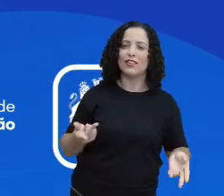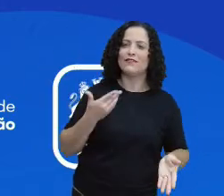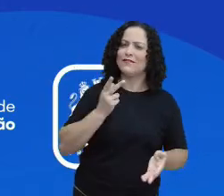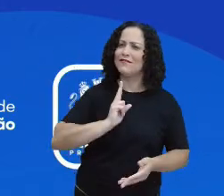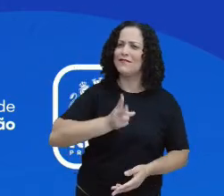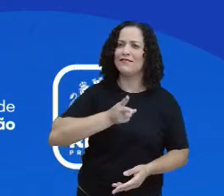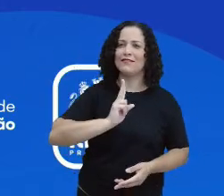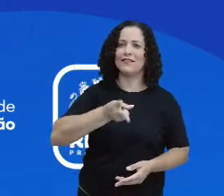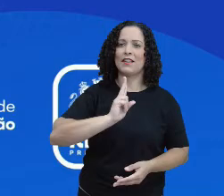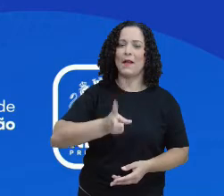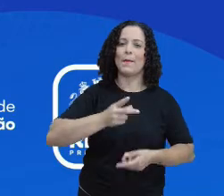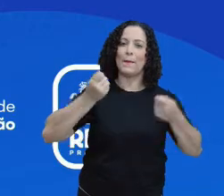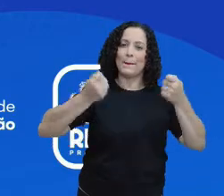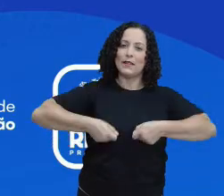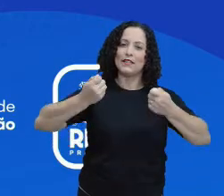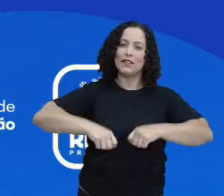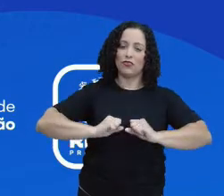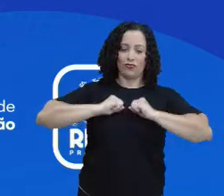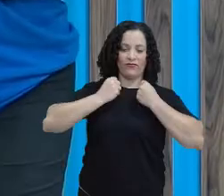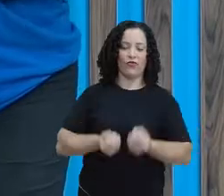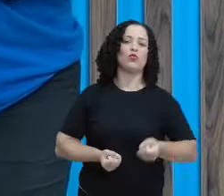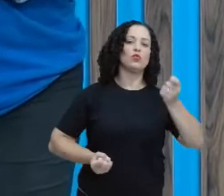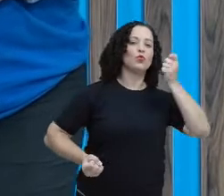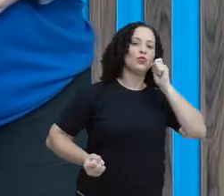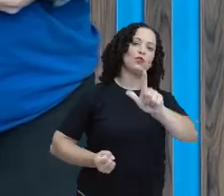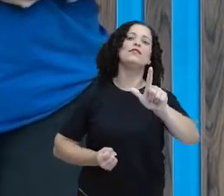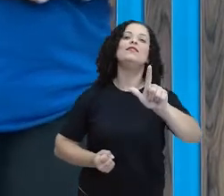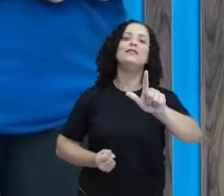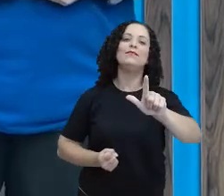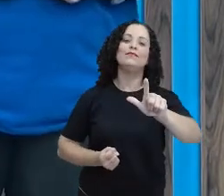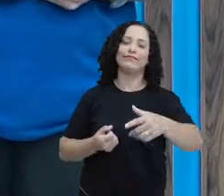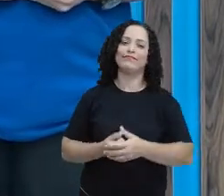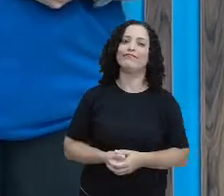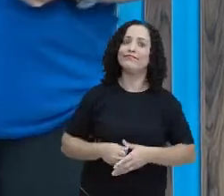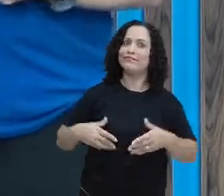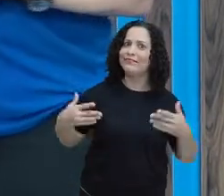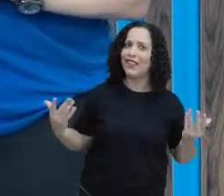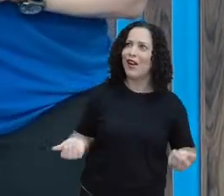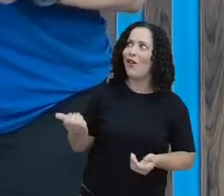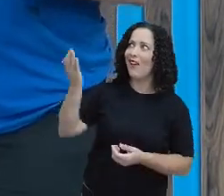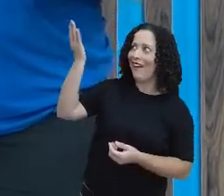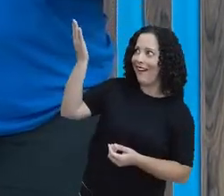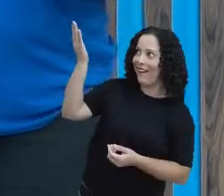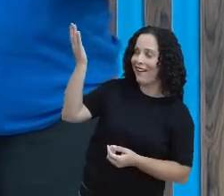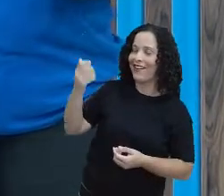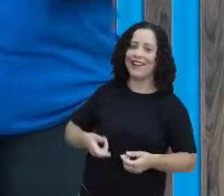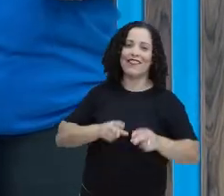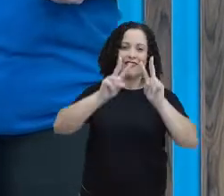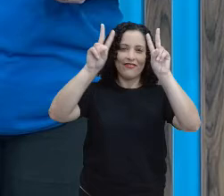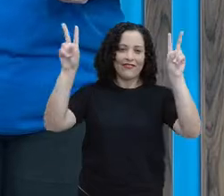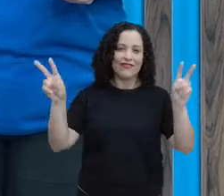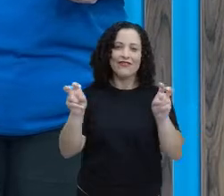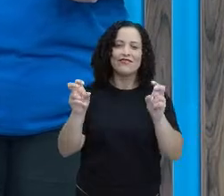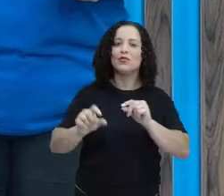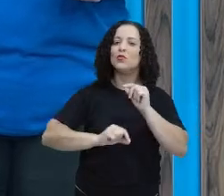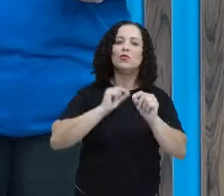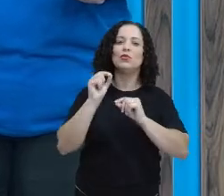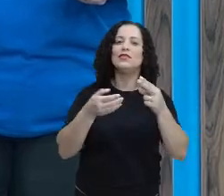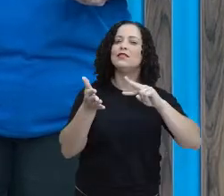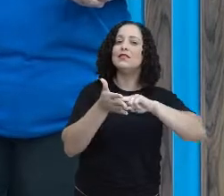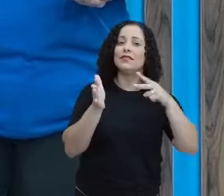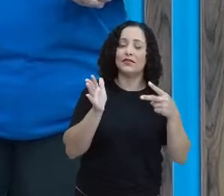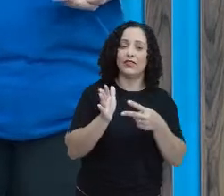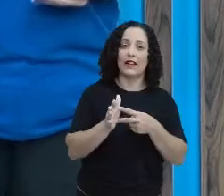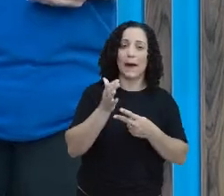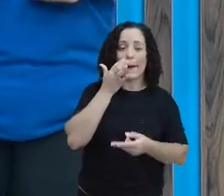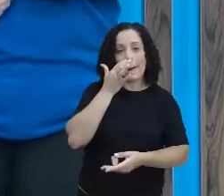custo, deve ser alcançada. Pessoal, olha só, o que essa frase quer dizer pra gente, né? Olha